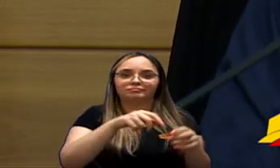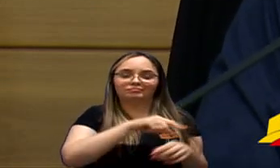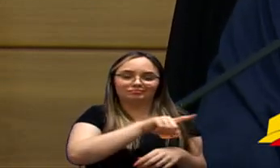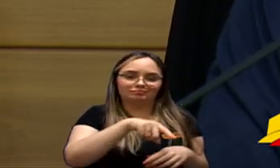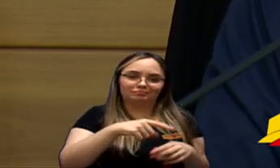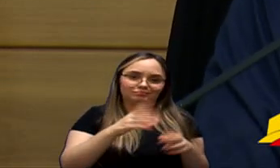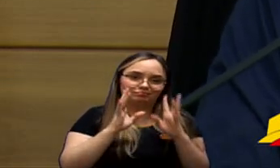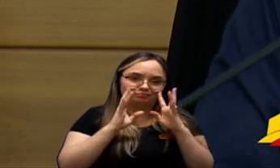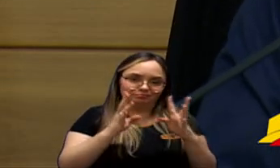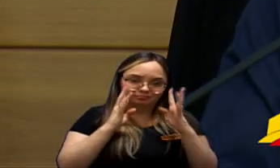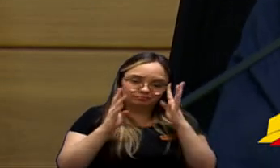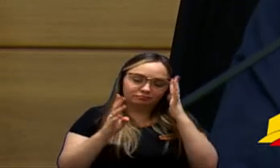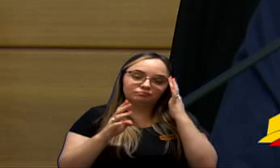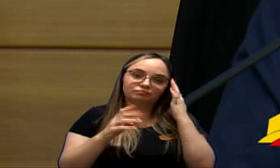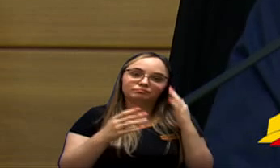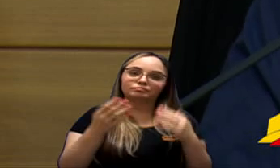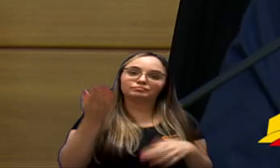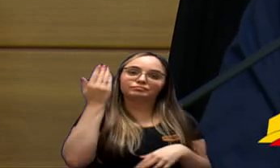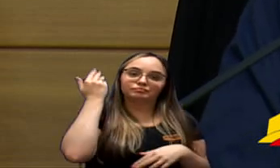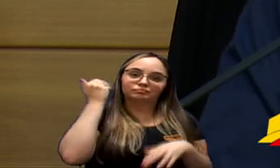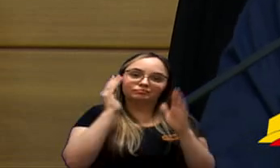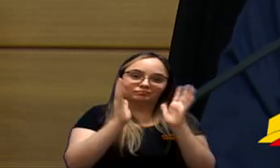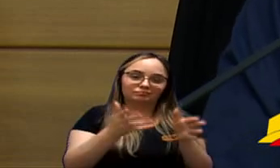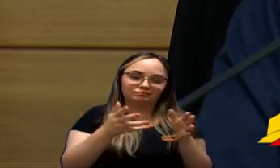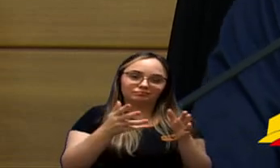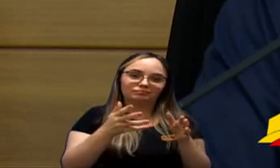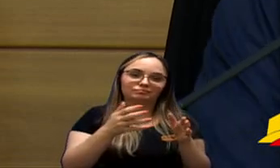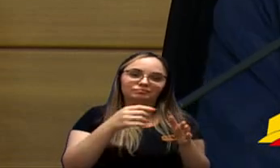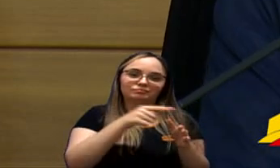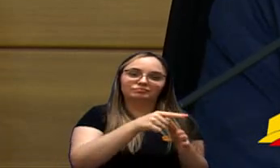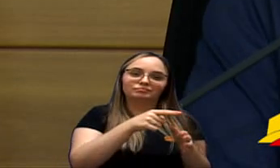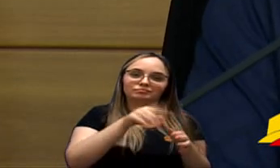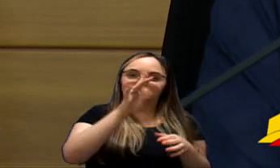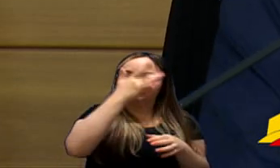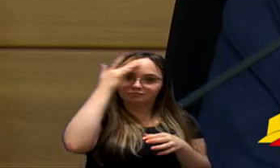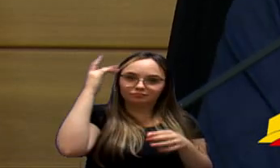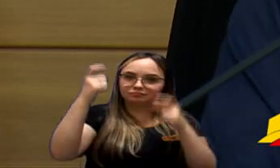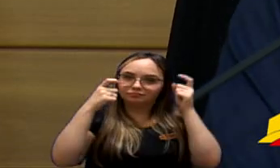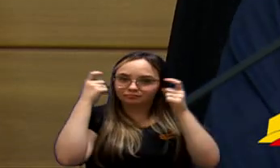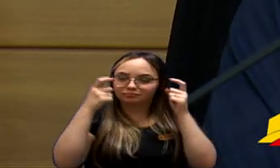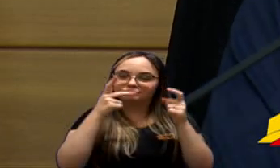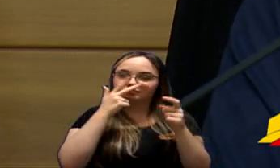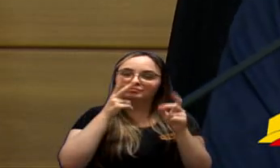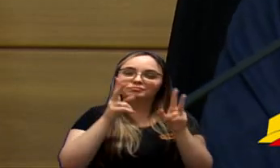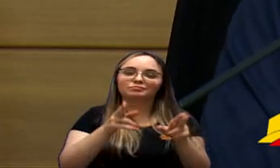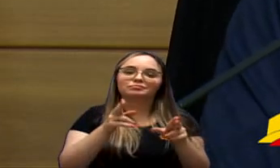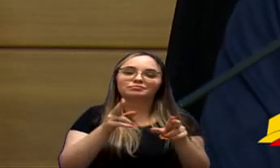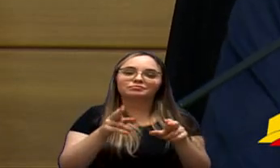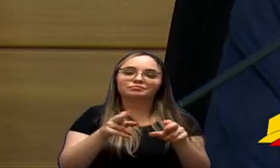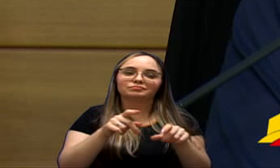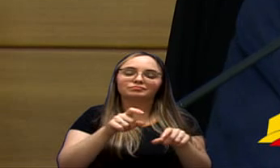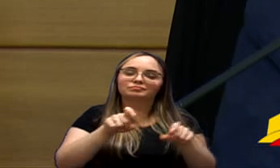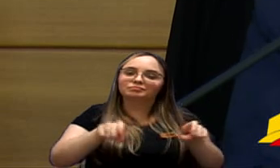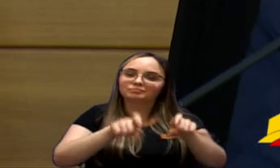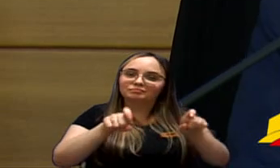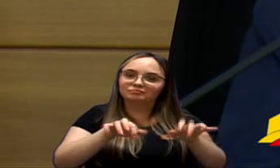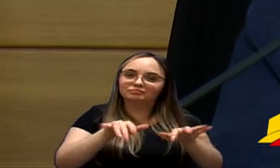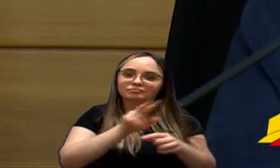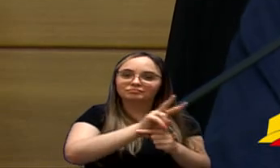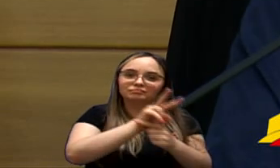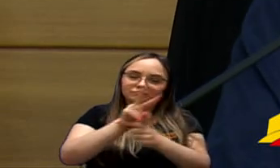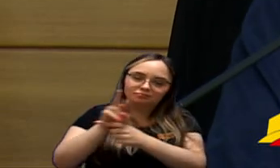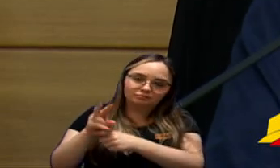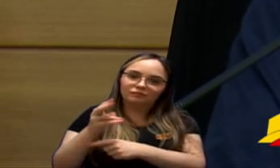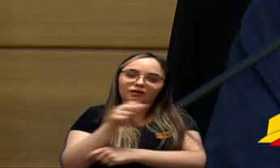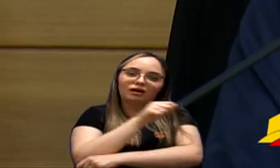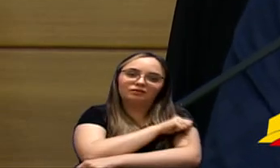atendimento. Ele já teve um aspecto voltado para a comunidade, um aspecto de lan house na época, né, que atendia tanto alunos,